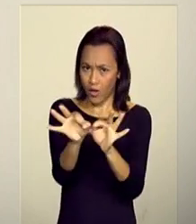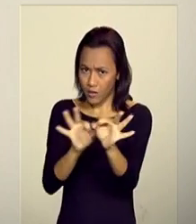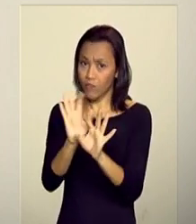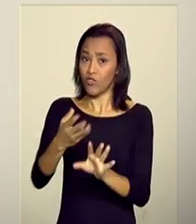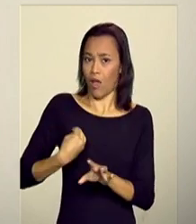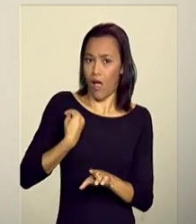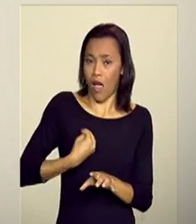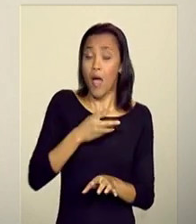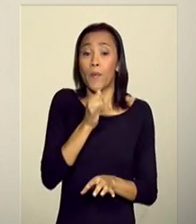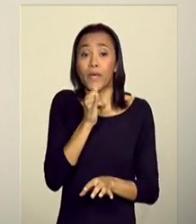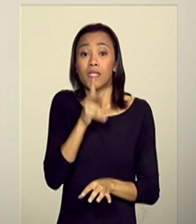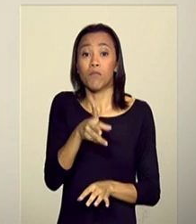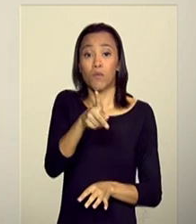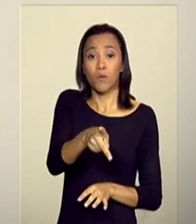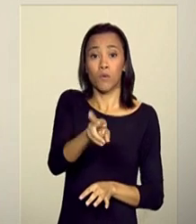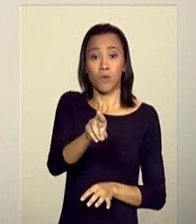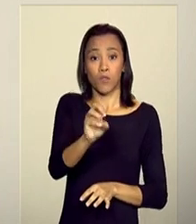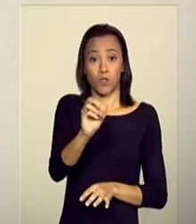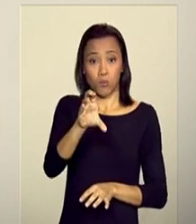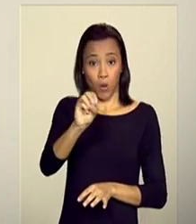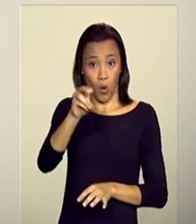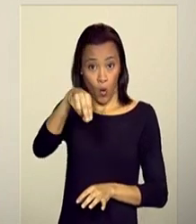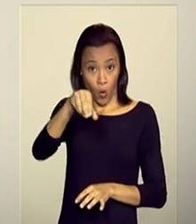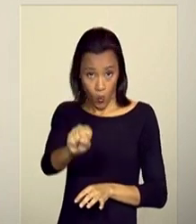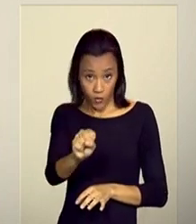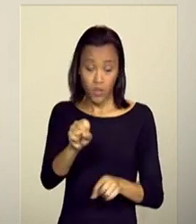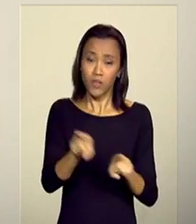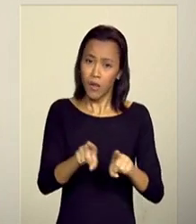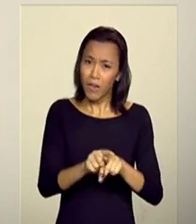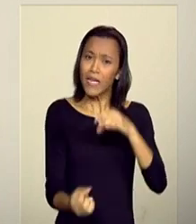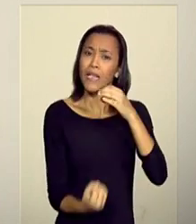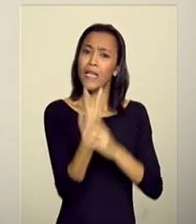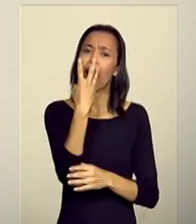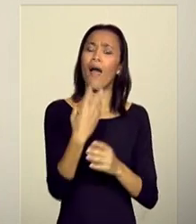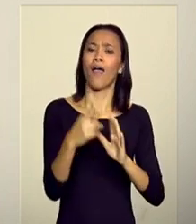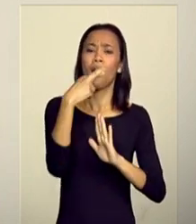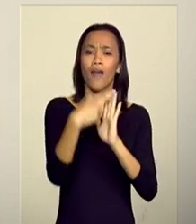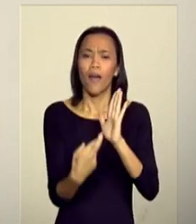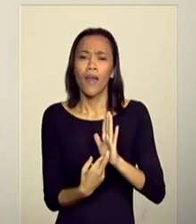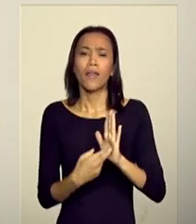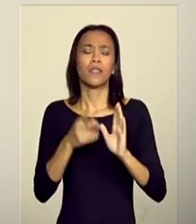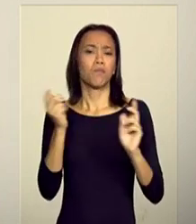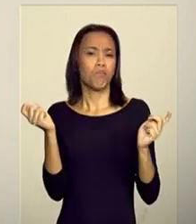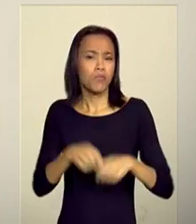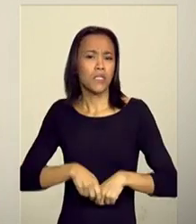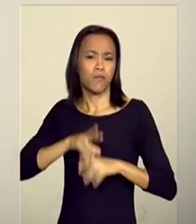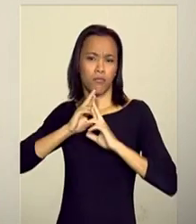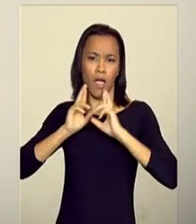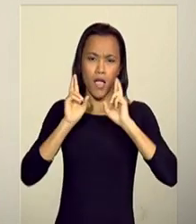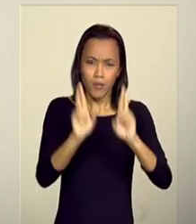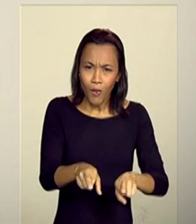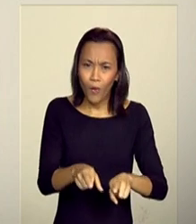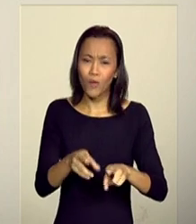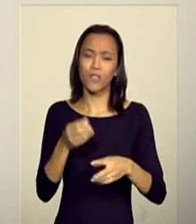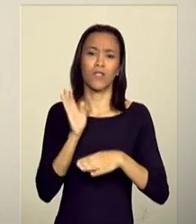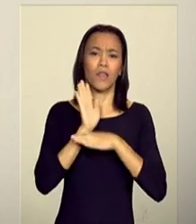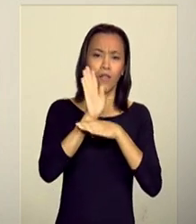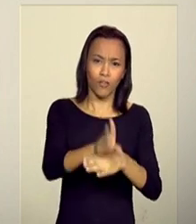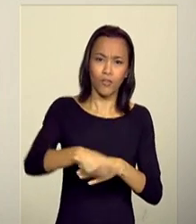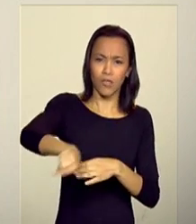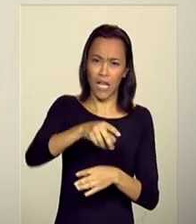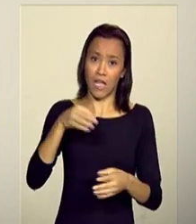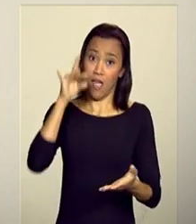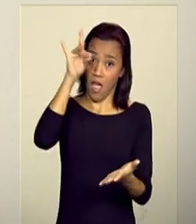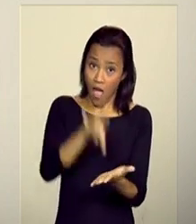existentes como é o caso dos propósitos Vamos criar mecanismos capazes de dar respostas mais ágeis e mais